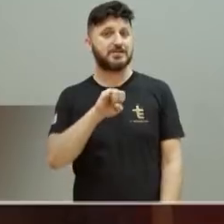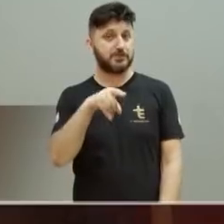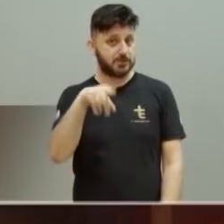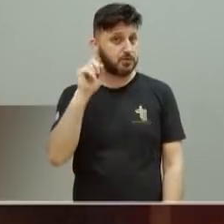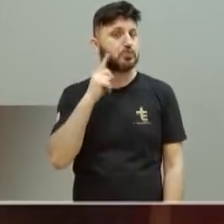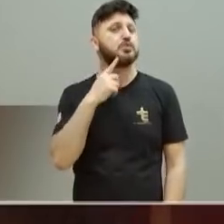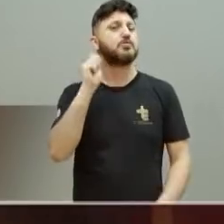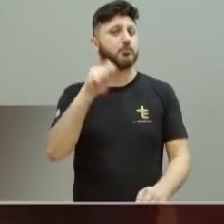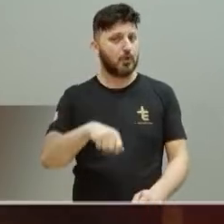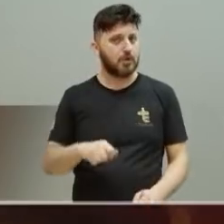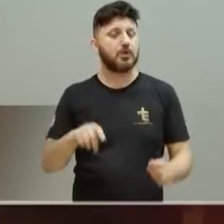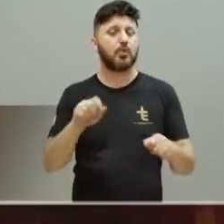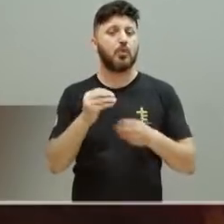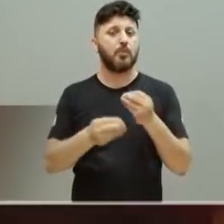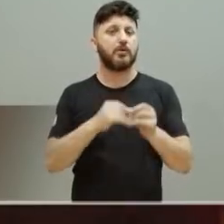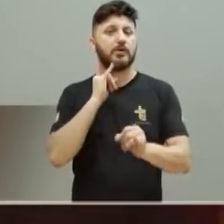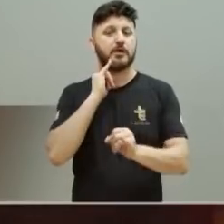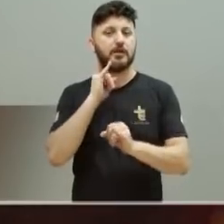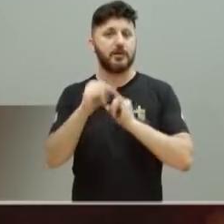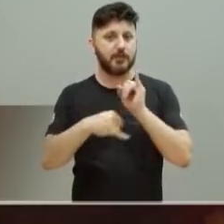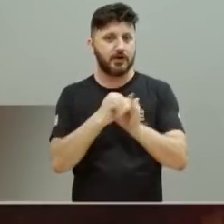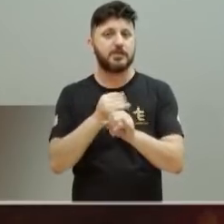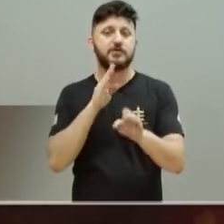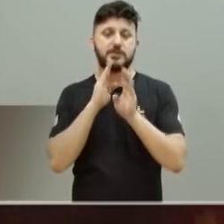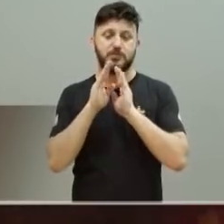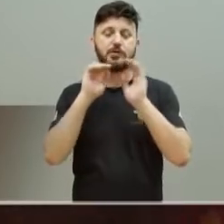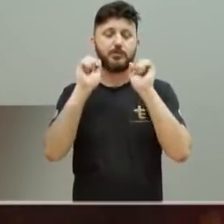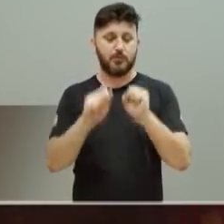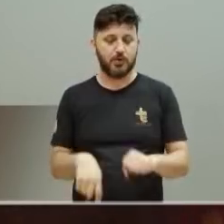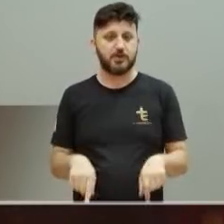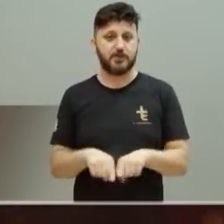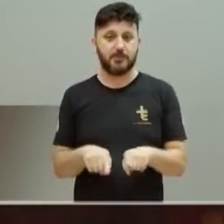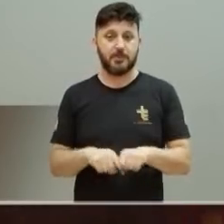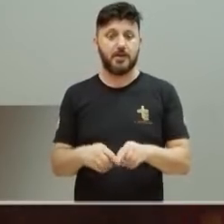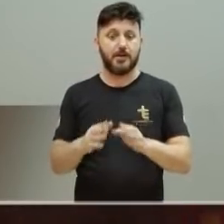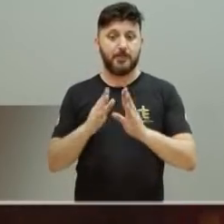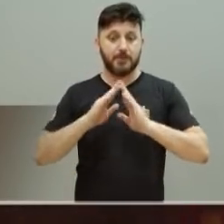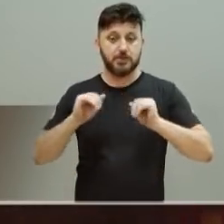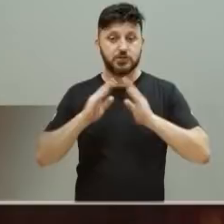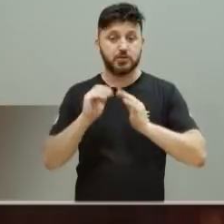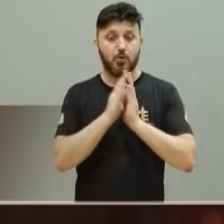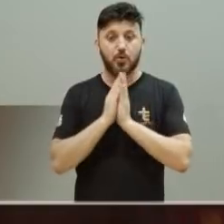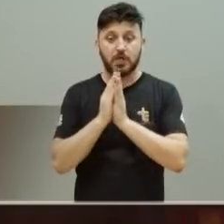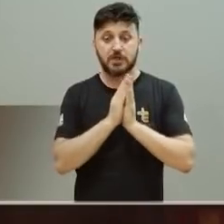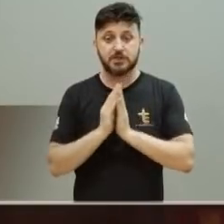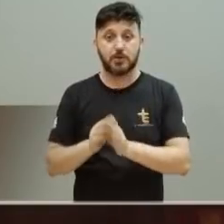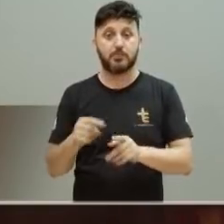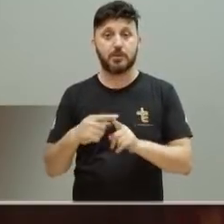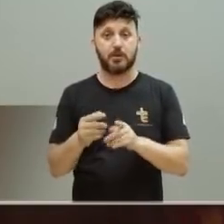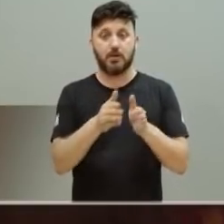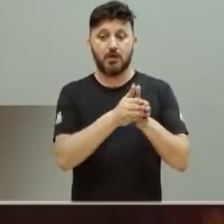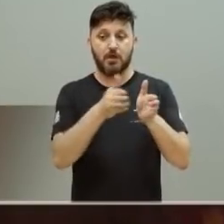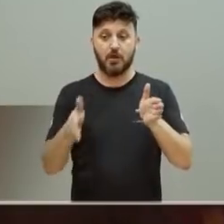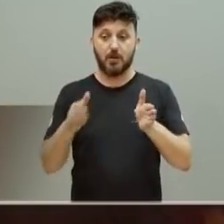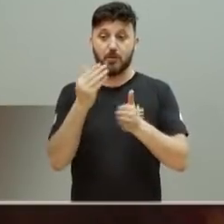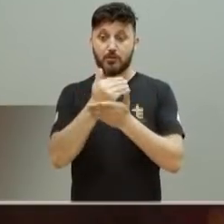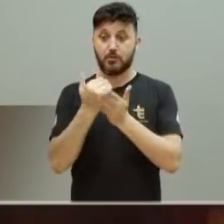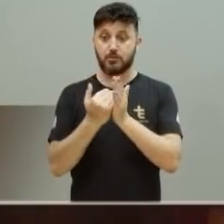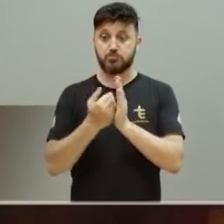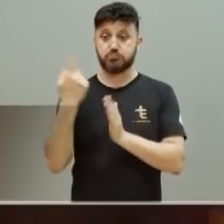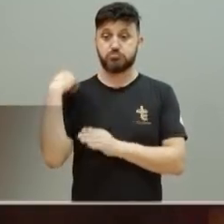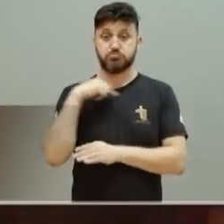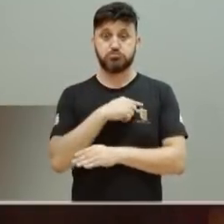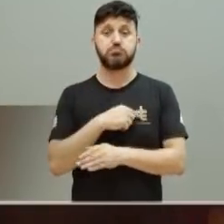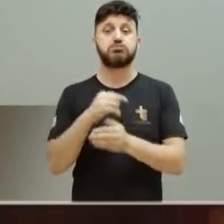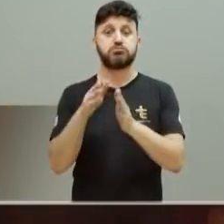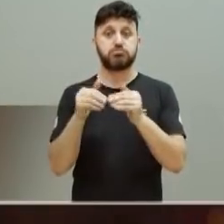41-3221-6060. Manda o seu pedido de oração, porque o programa inteiro, no decorrer do programa inteiro, nós estaremos atendendo